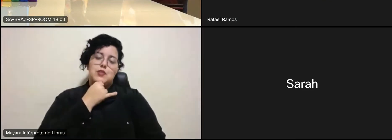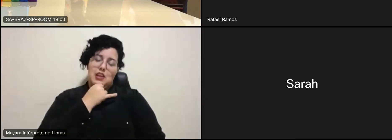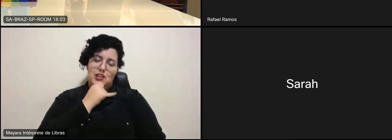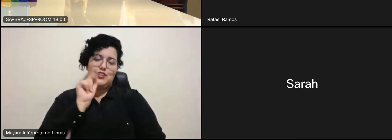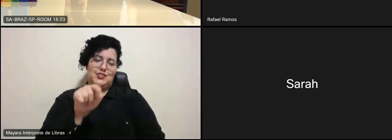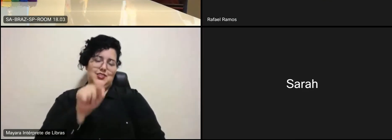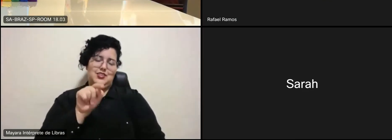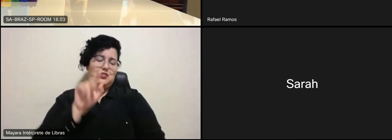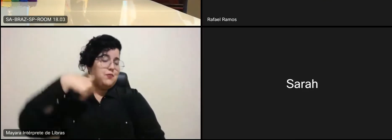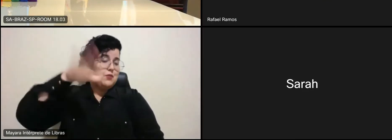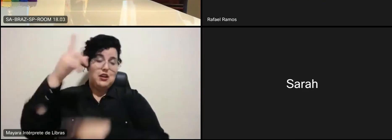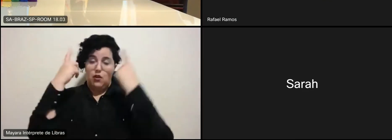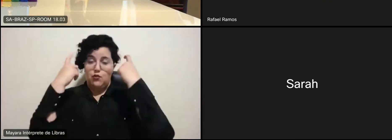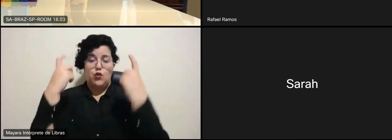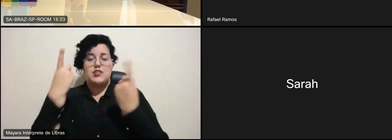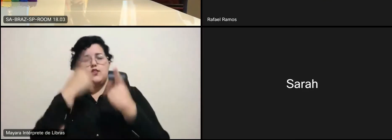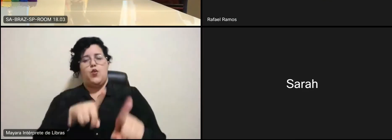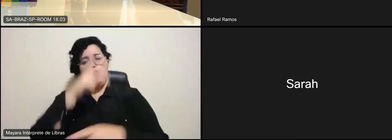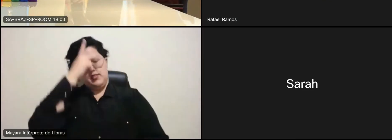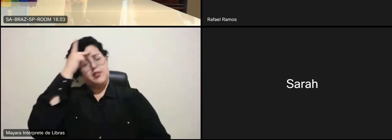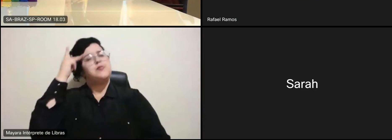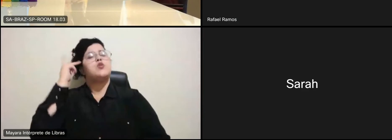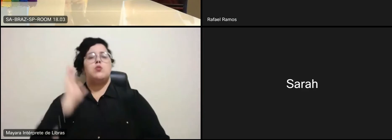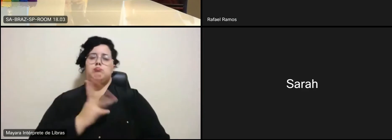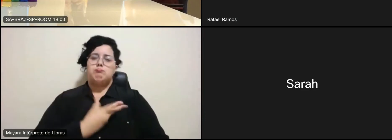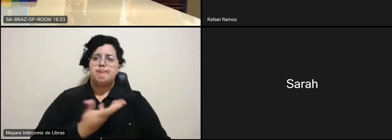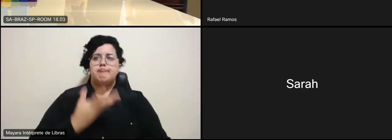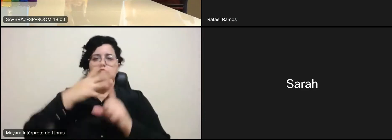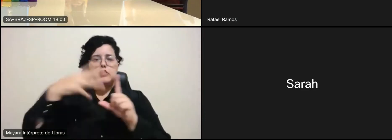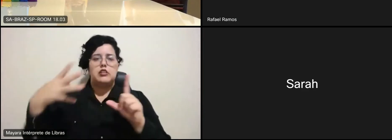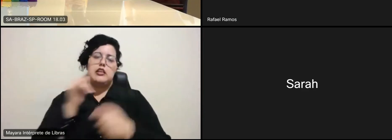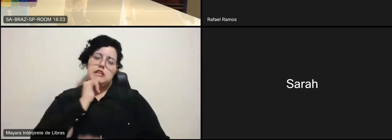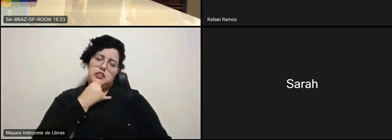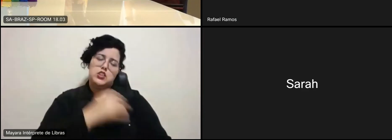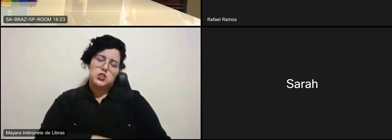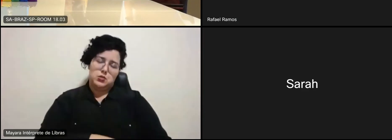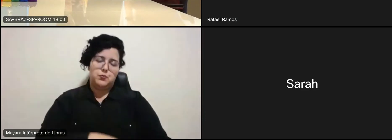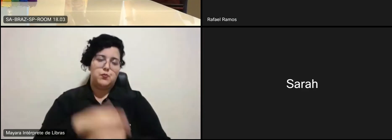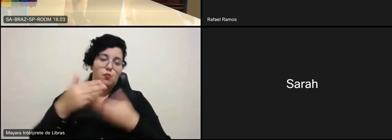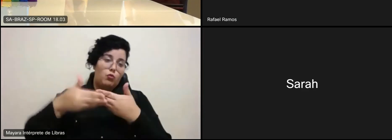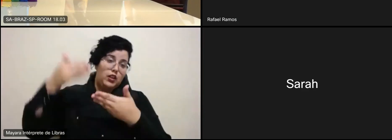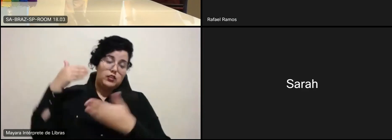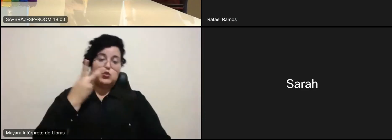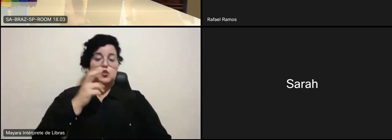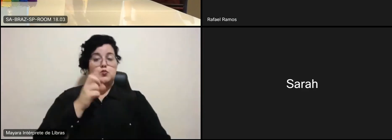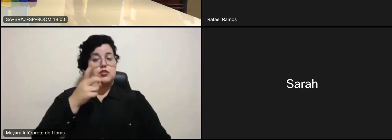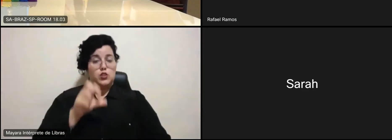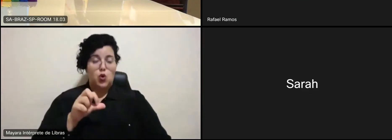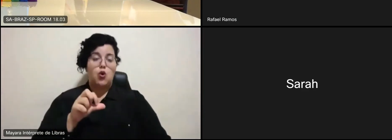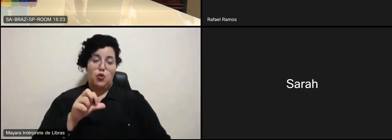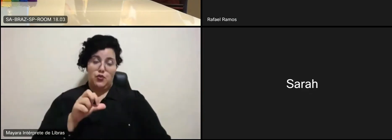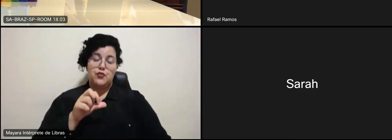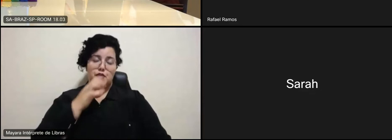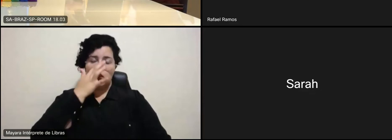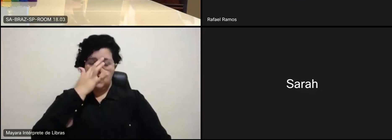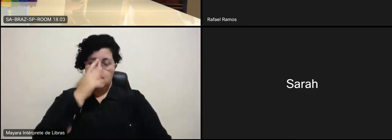esse triste dado, que é muito triste, assim, é muito triste. Então, em 2019, ali, pensa, né? A gente falou de